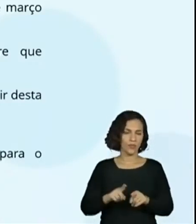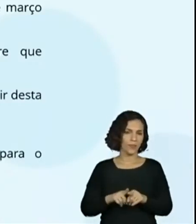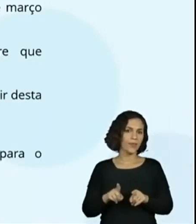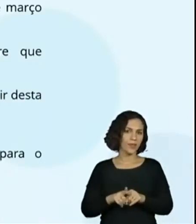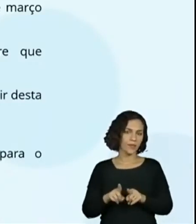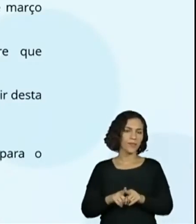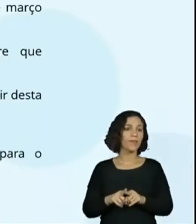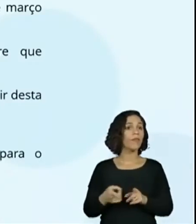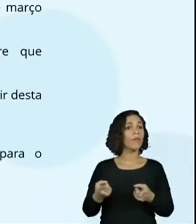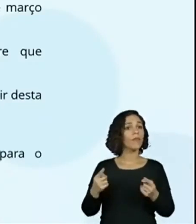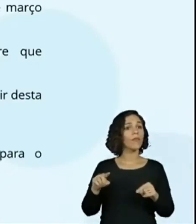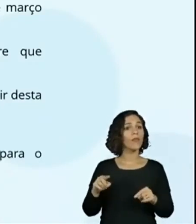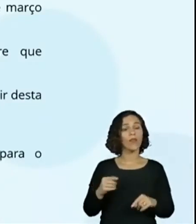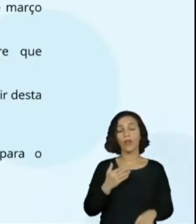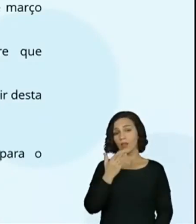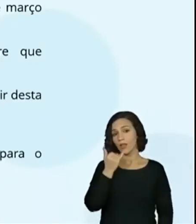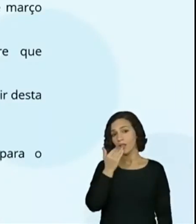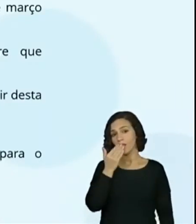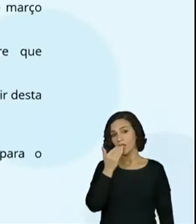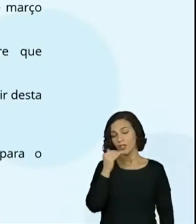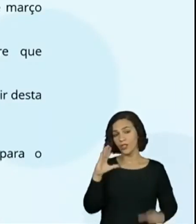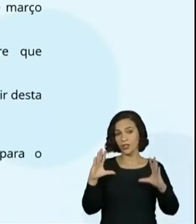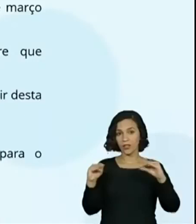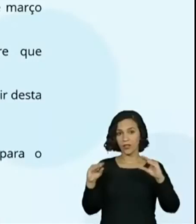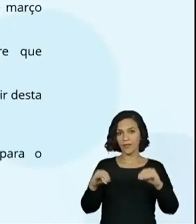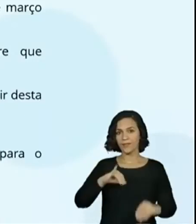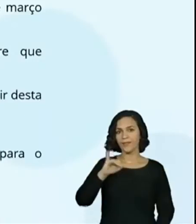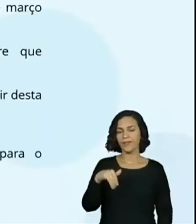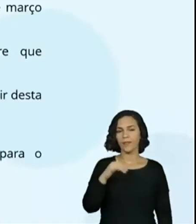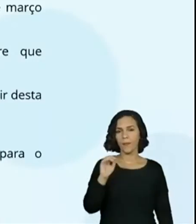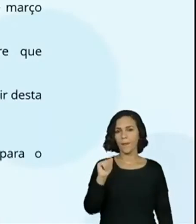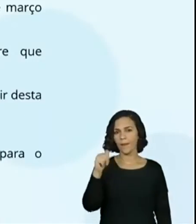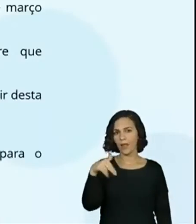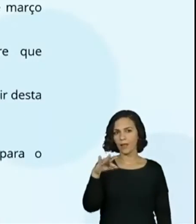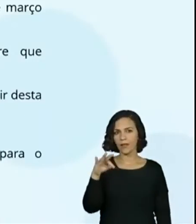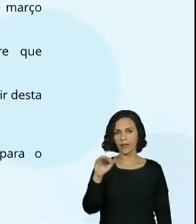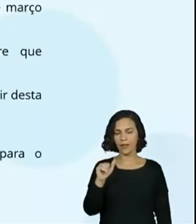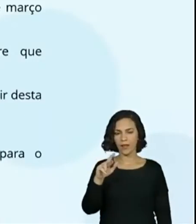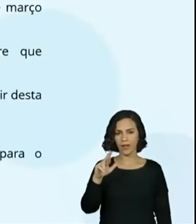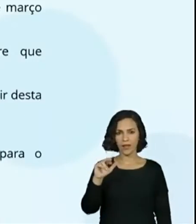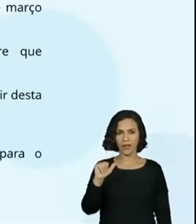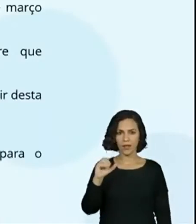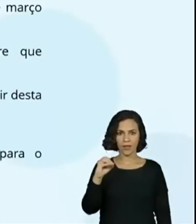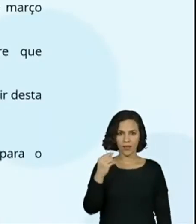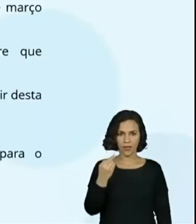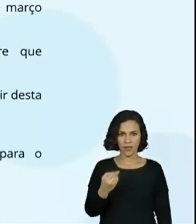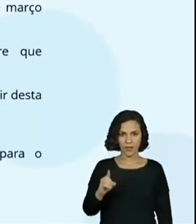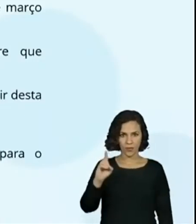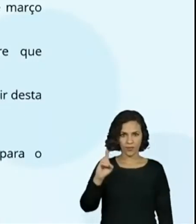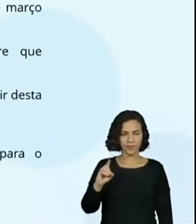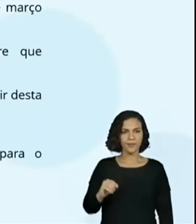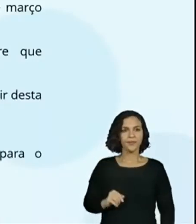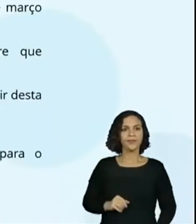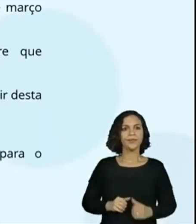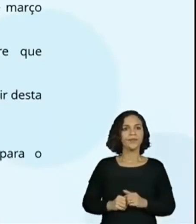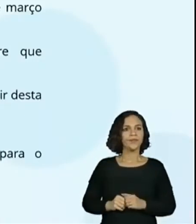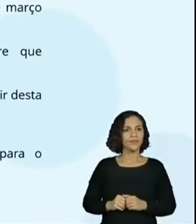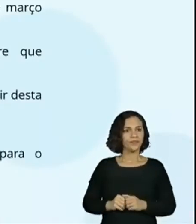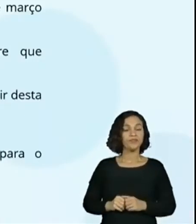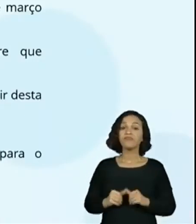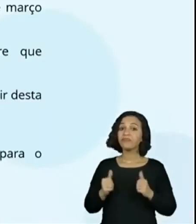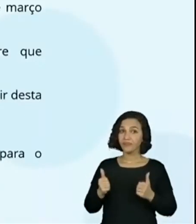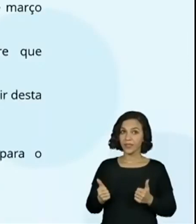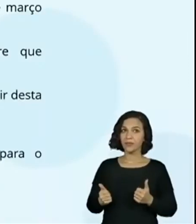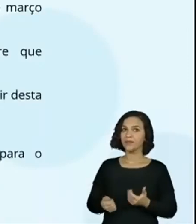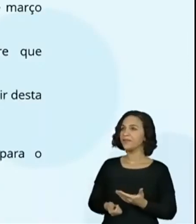o jantar. Eles jantarão por aqui? Poderia ser até uma pergunta, né? Aqui amanhã, prontinho,